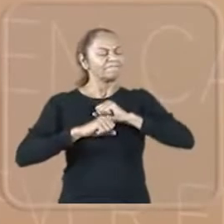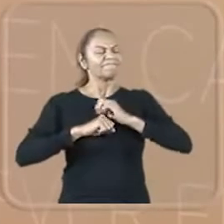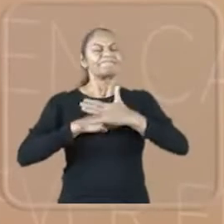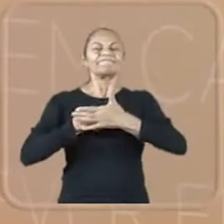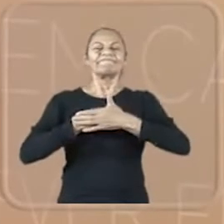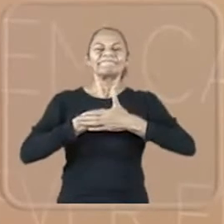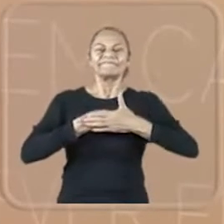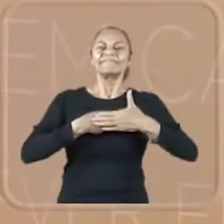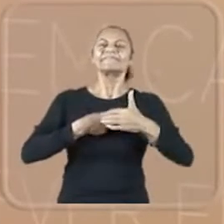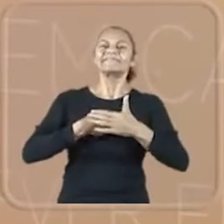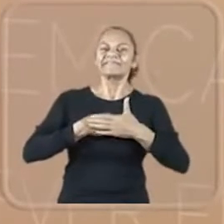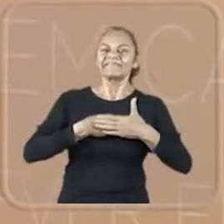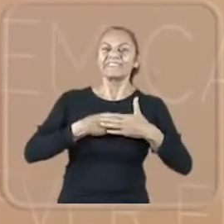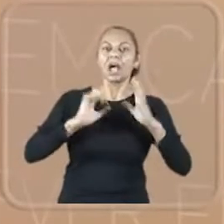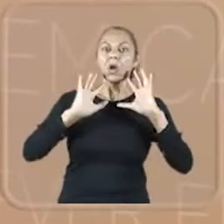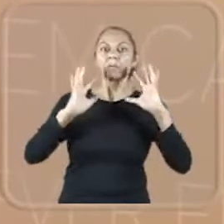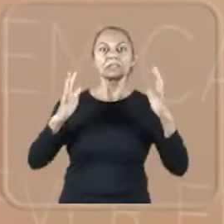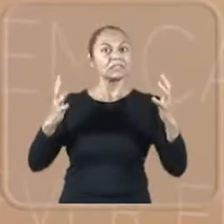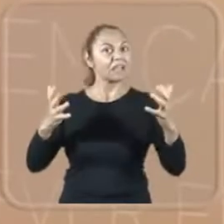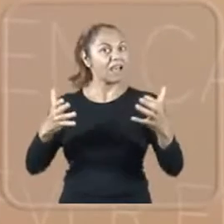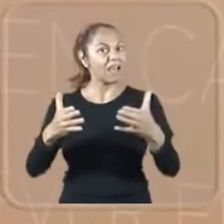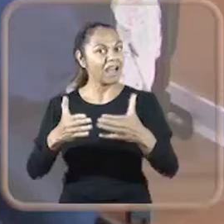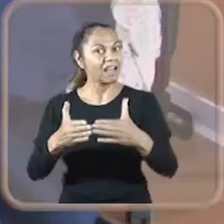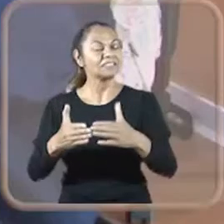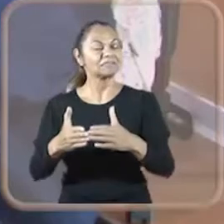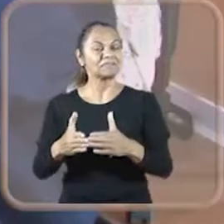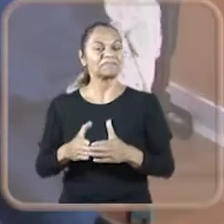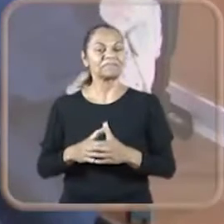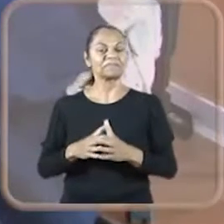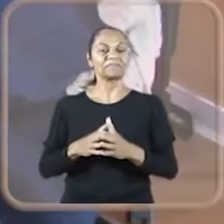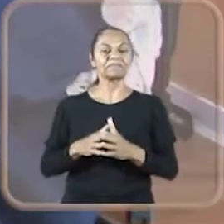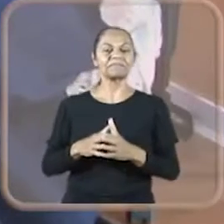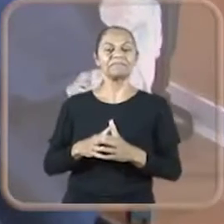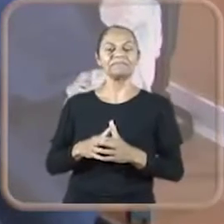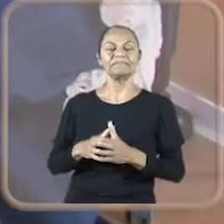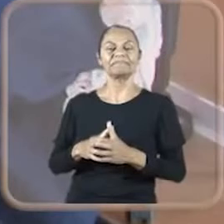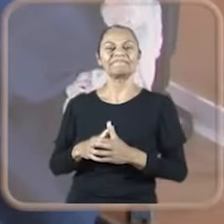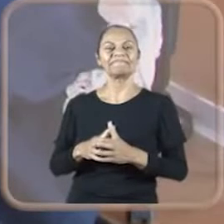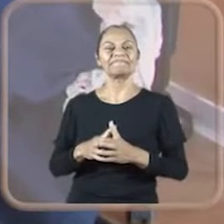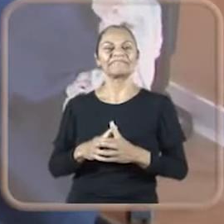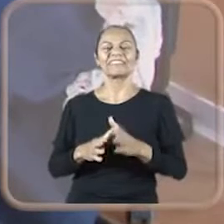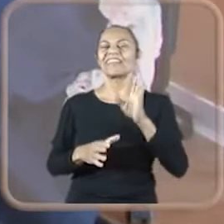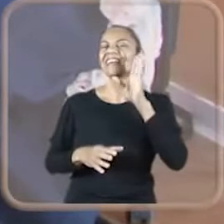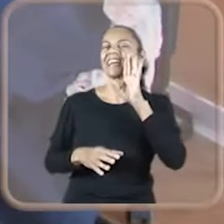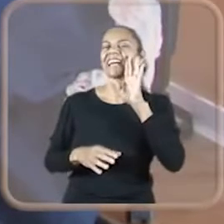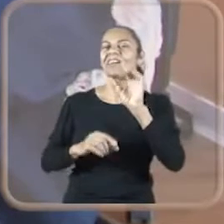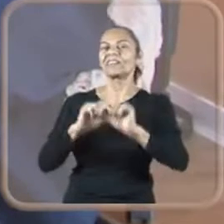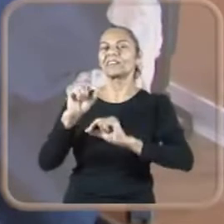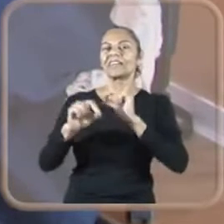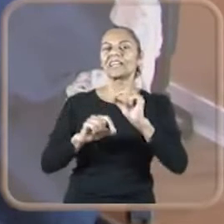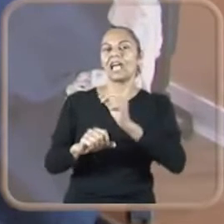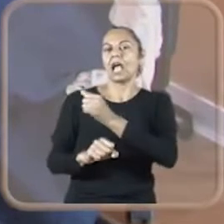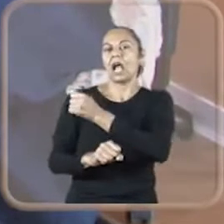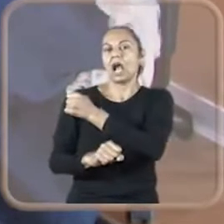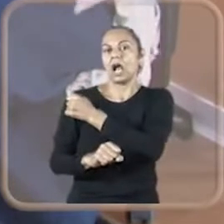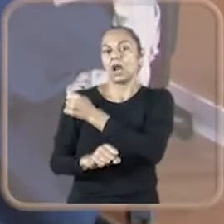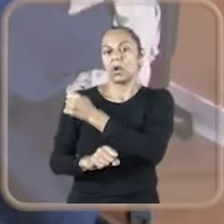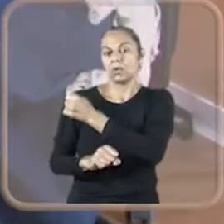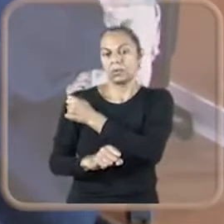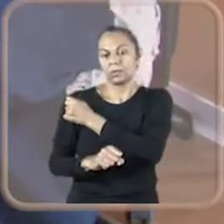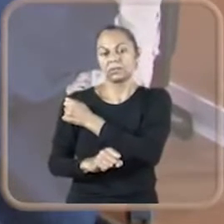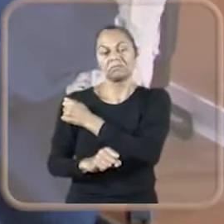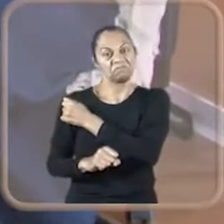a comunidade no entorno da escola e a comunidade escolar como um todo. E o que é engraçado, Wagner, é que quando os alunos saem,